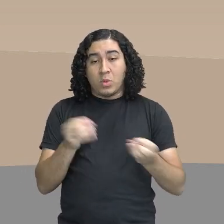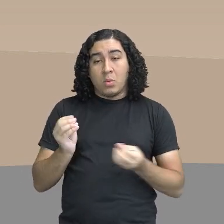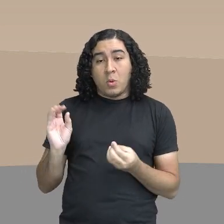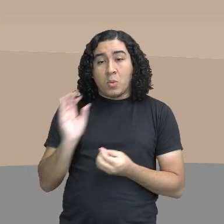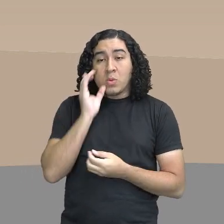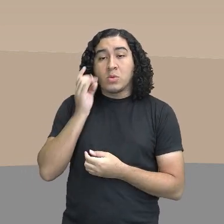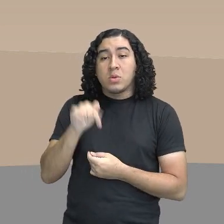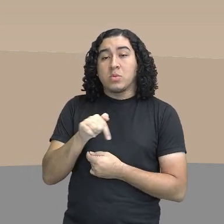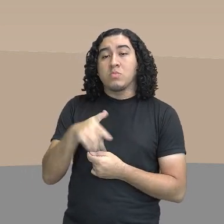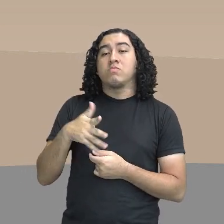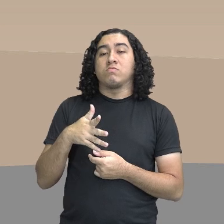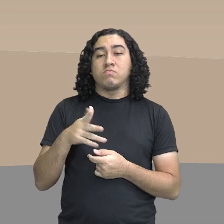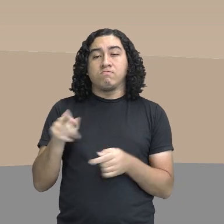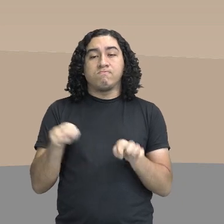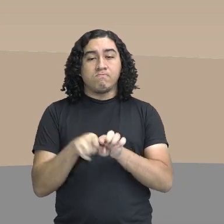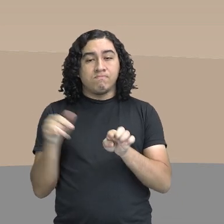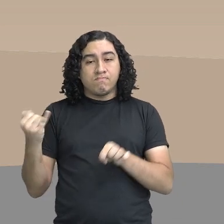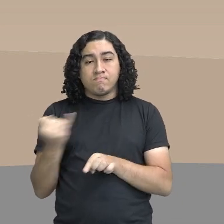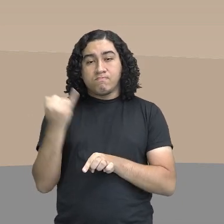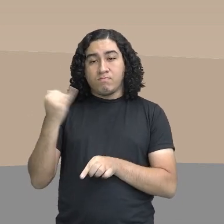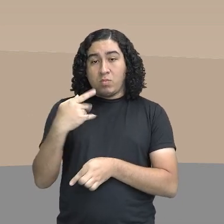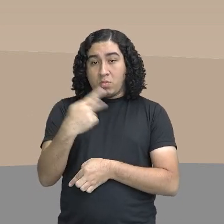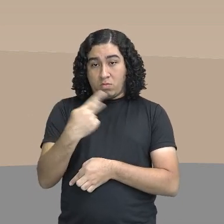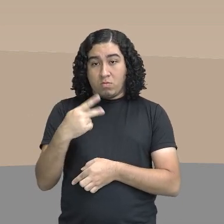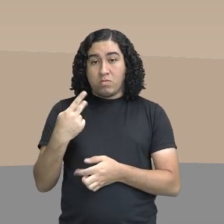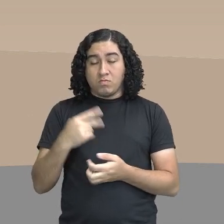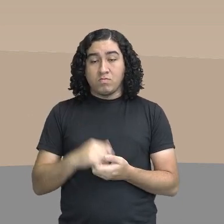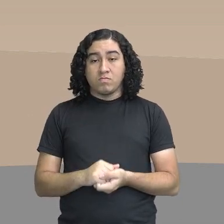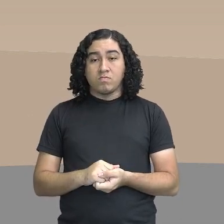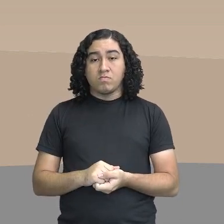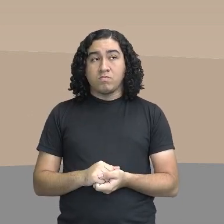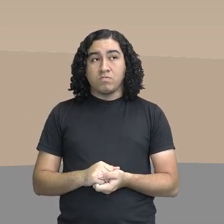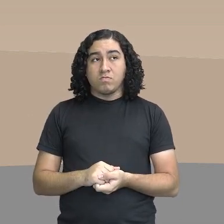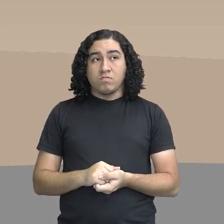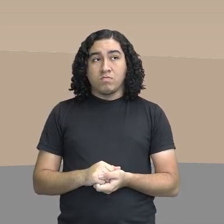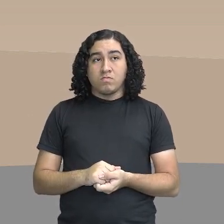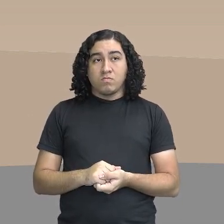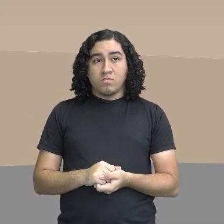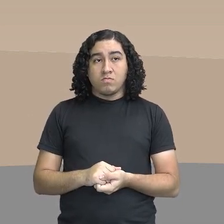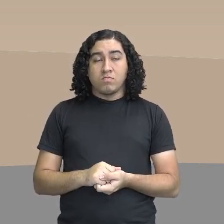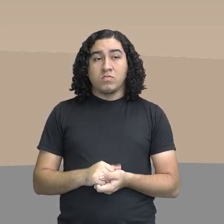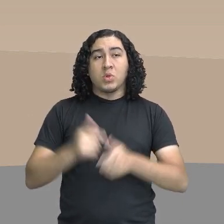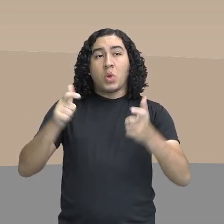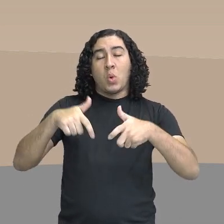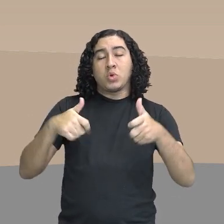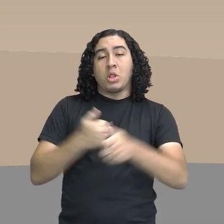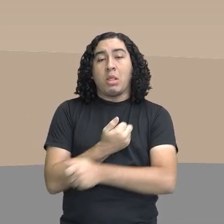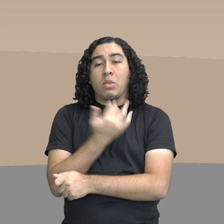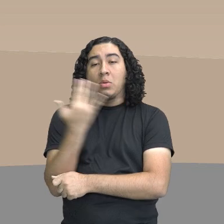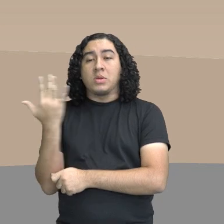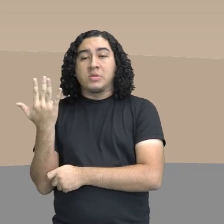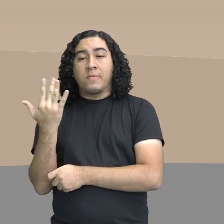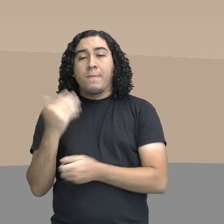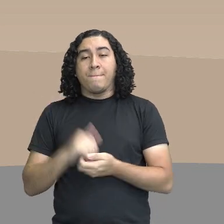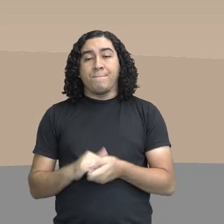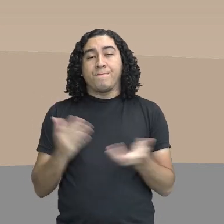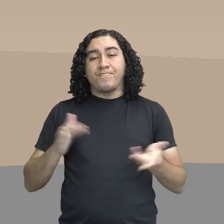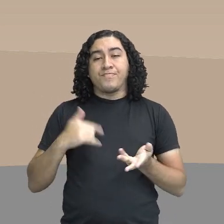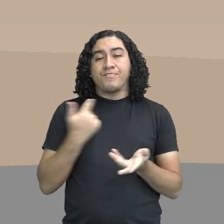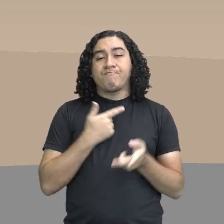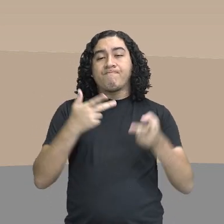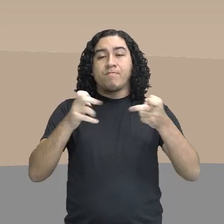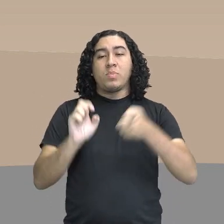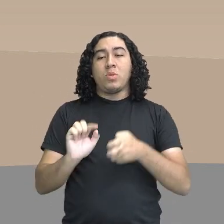carbono, né? Sua importância ecológica e biológica na natureza, né? E agora a gente vai observar um